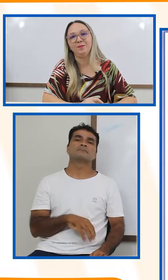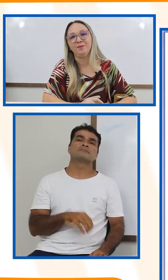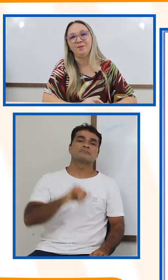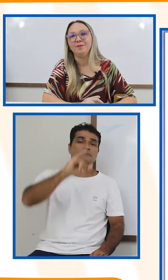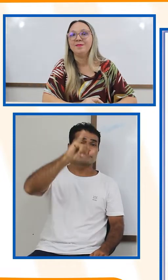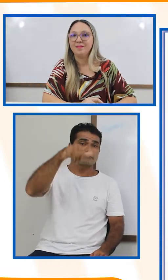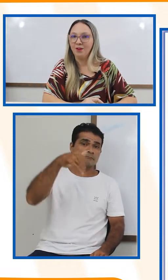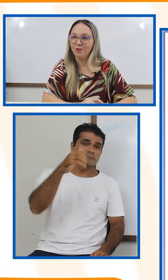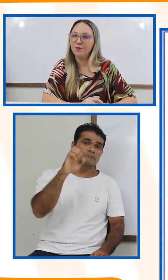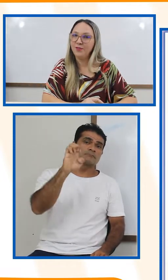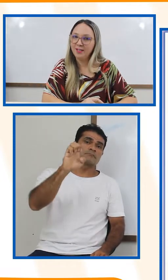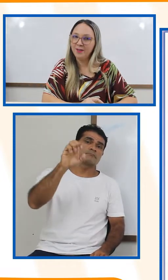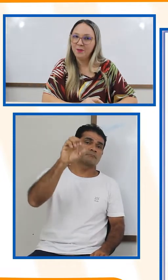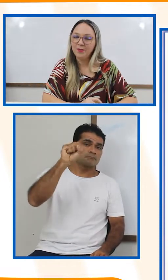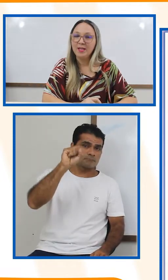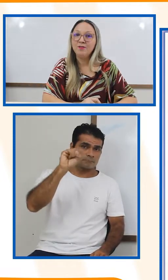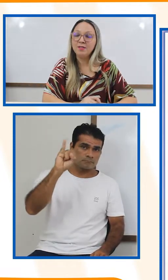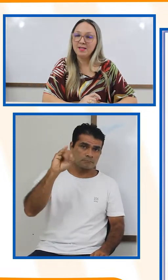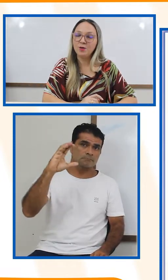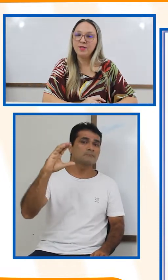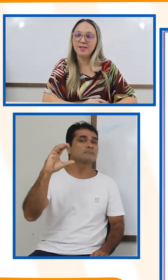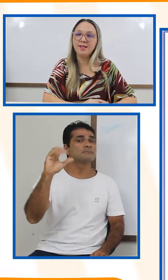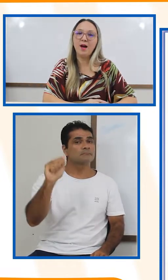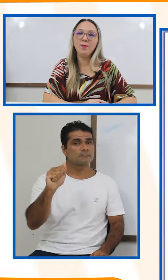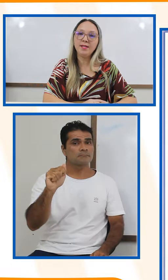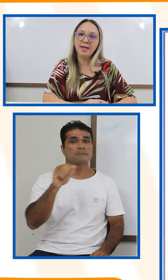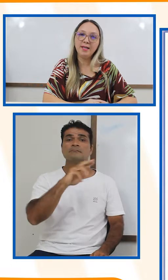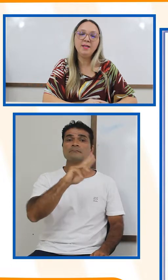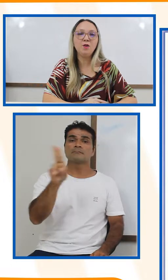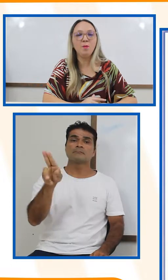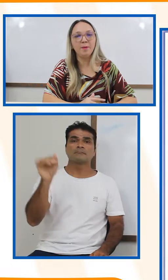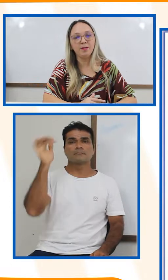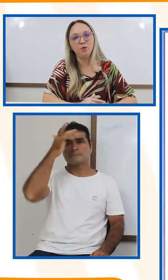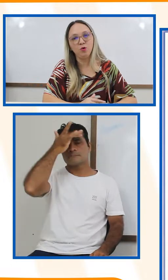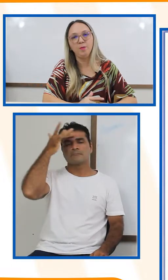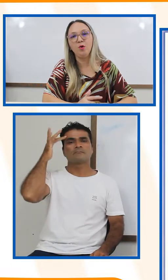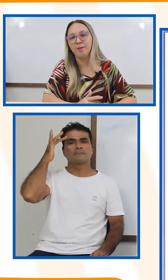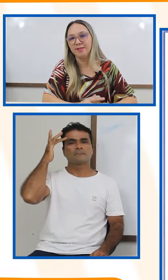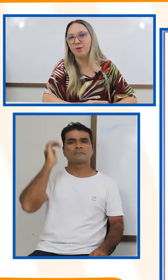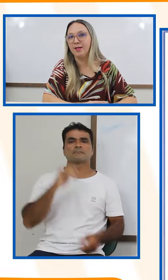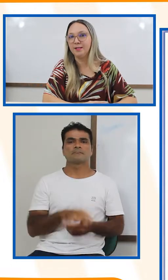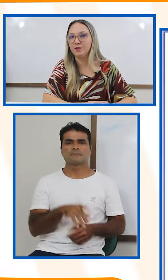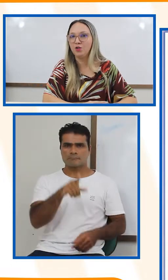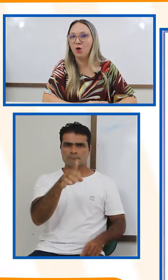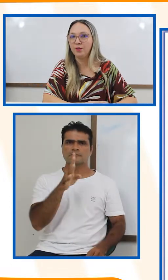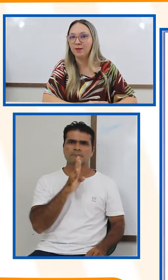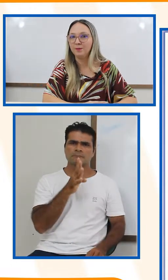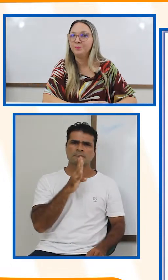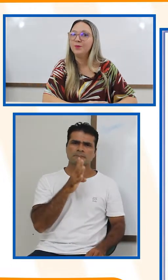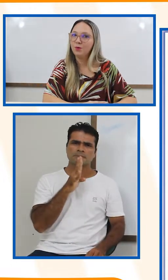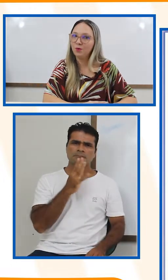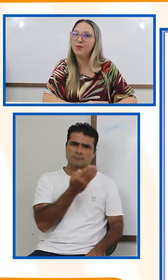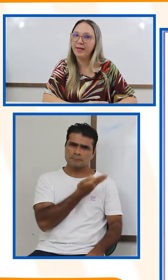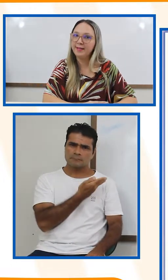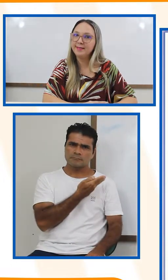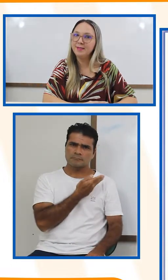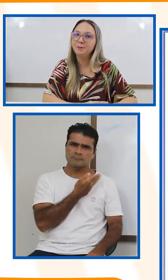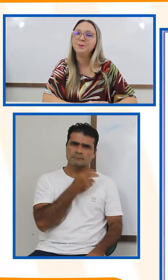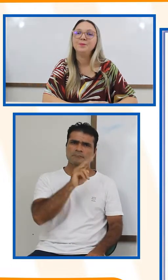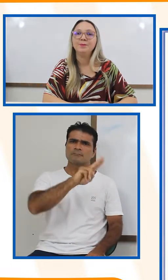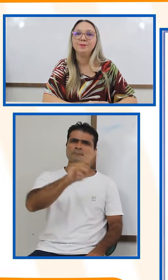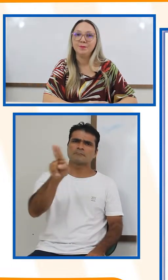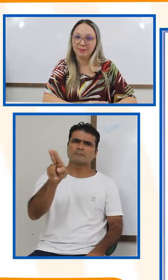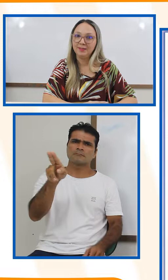Jéssica, viram? Vocês conhecem alguém que o nome começa com a letra J?